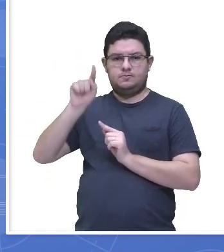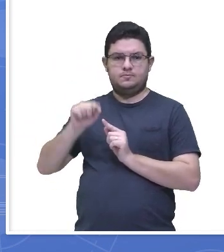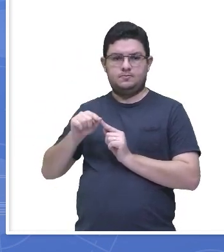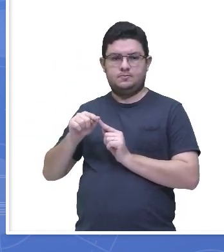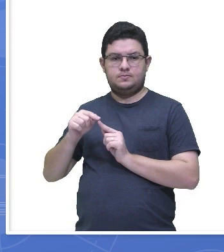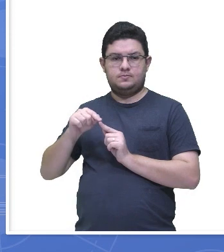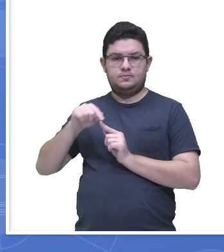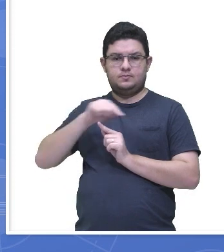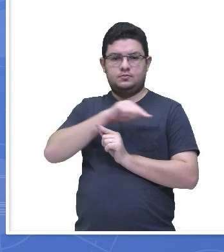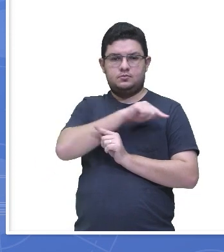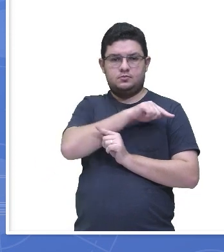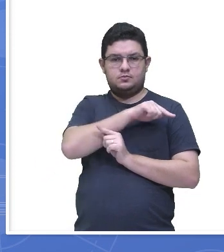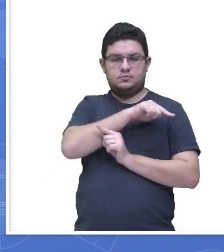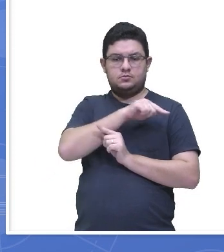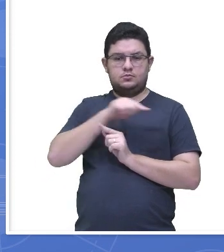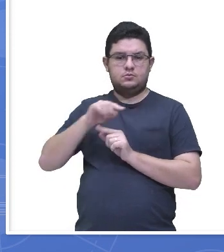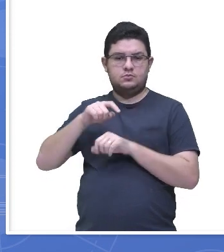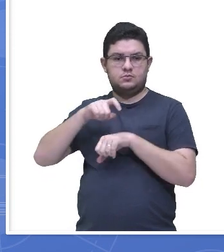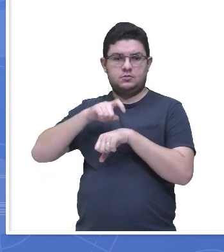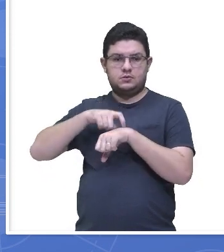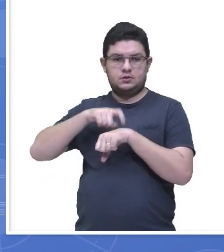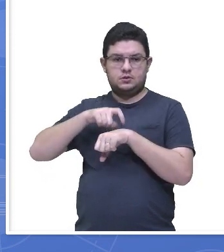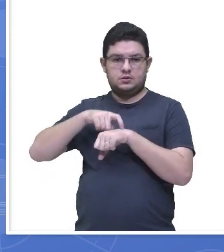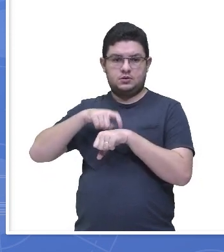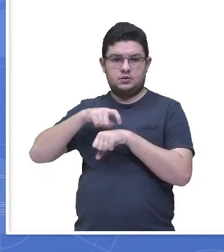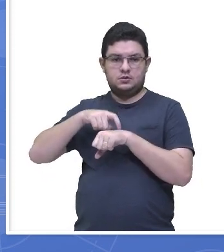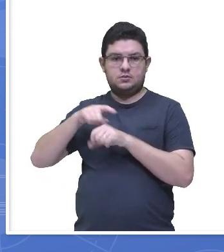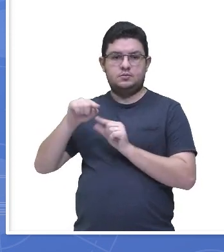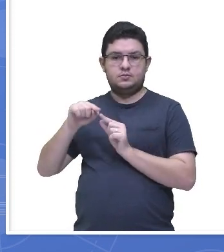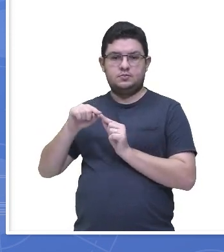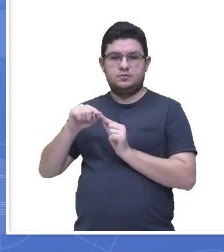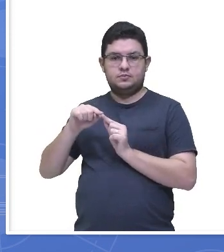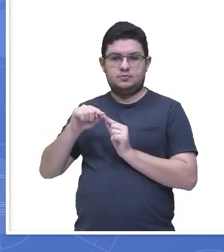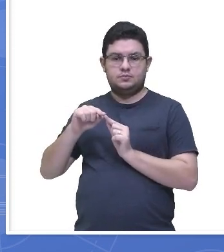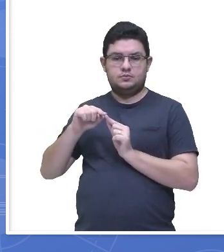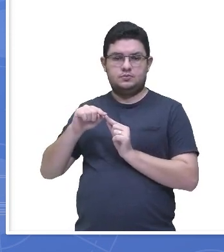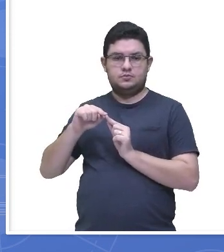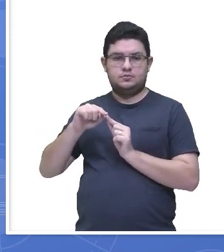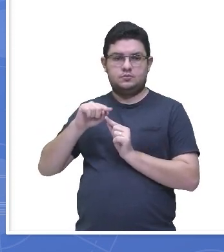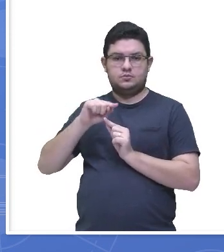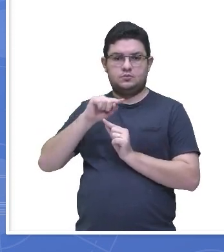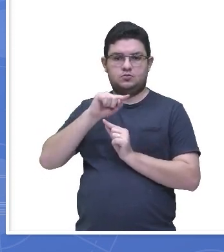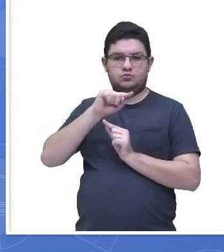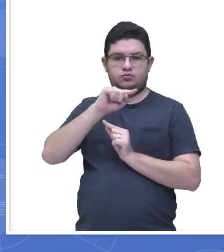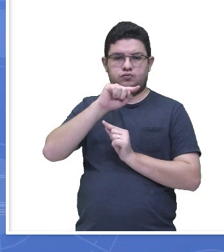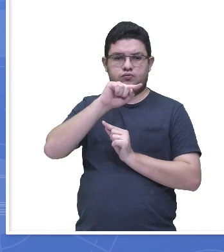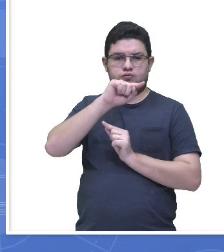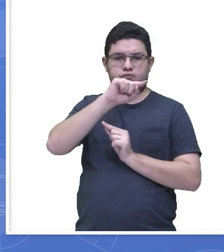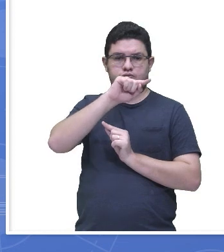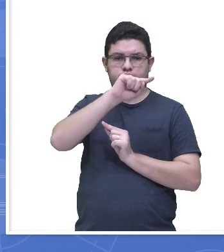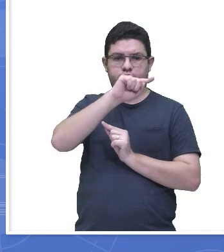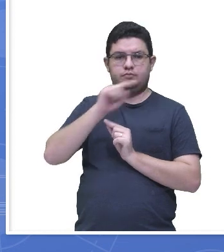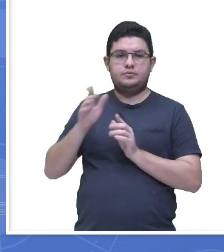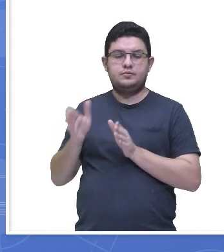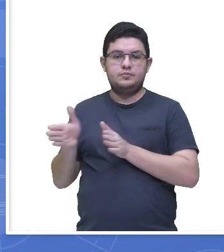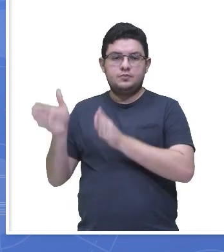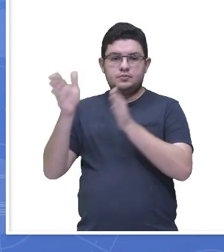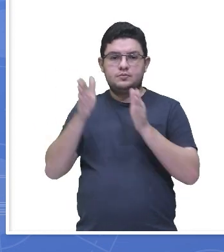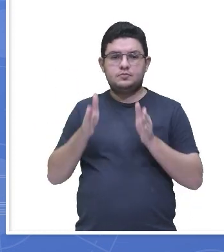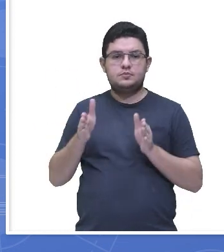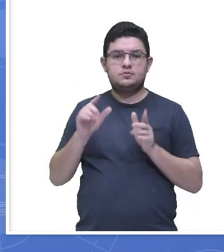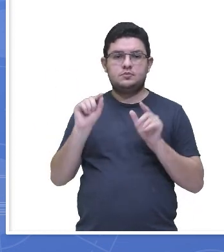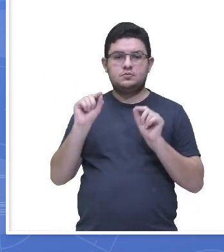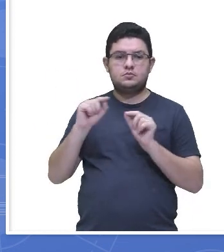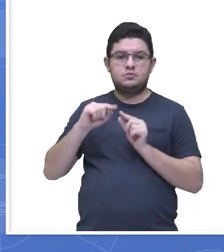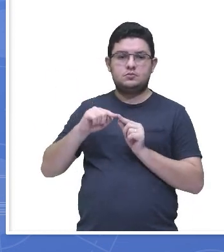inclinação, mostrando que nós temos o cateto adjacente e o cateto oposto, né? Para poder calcular o valor da